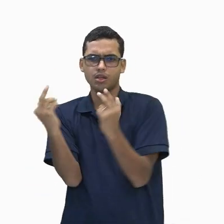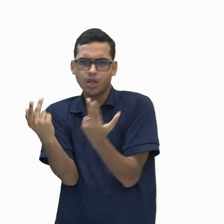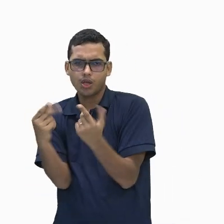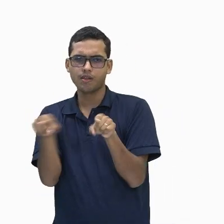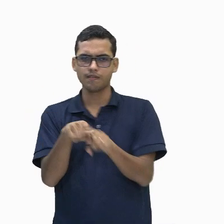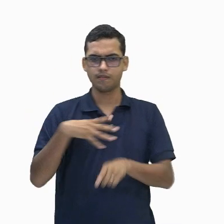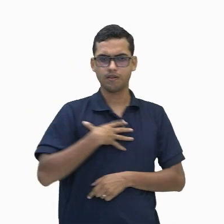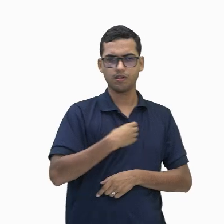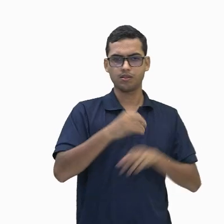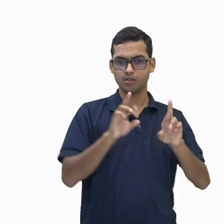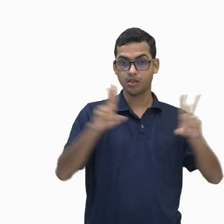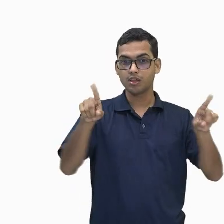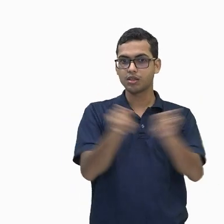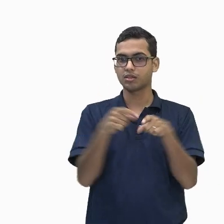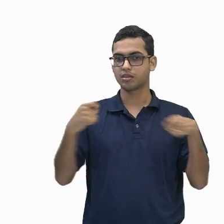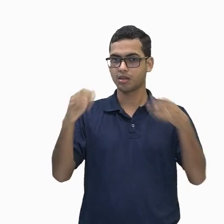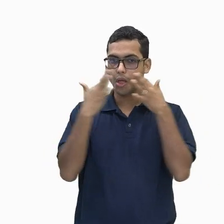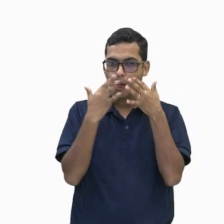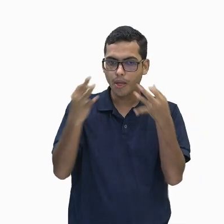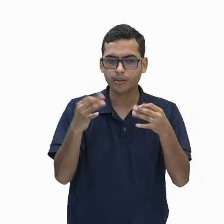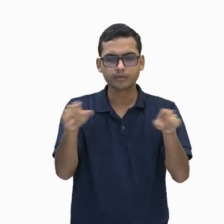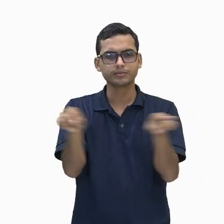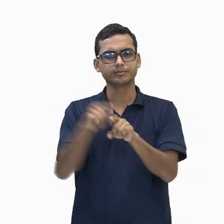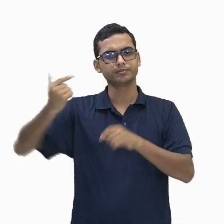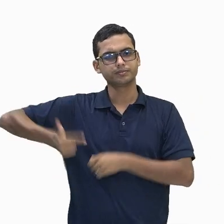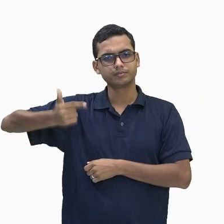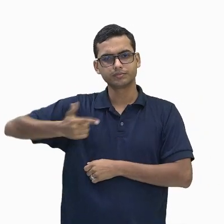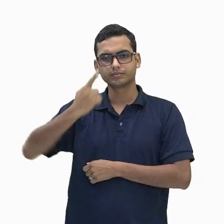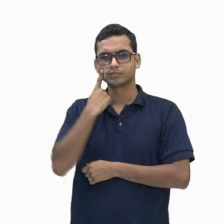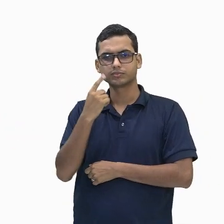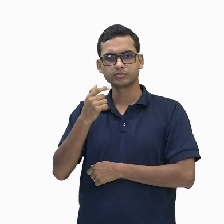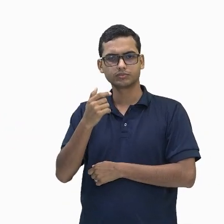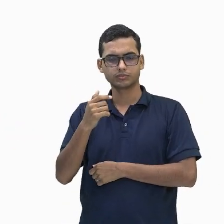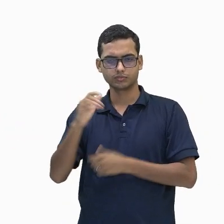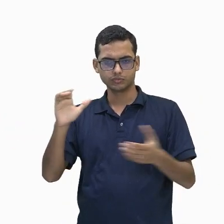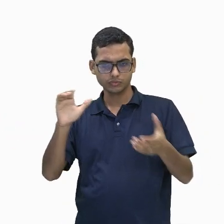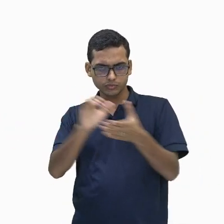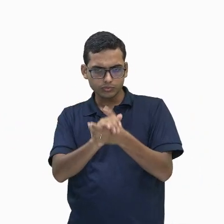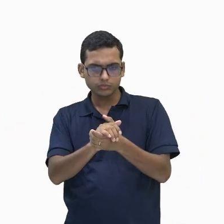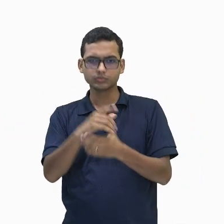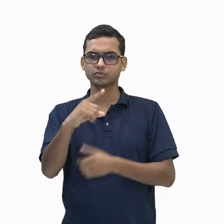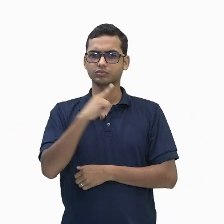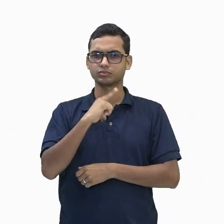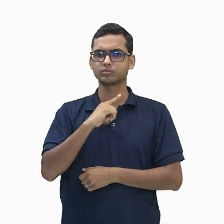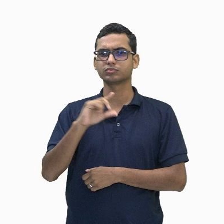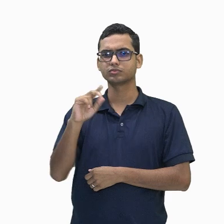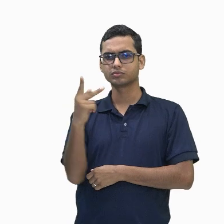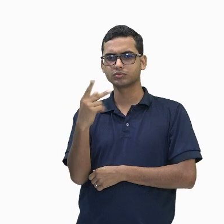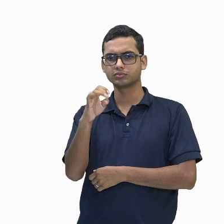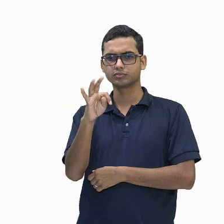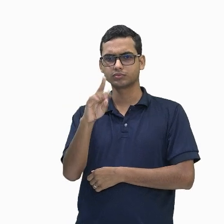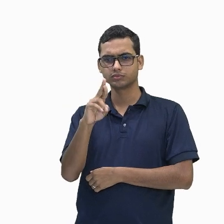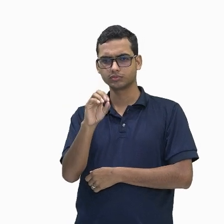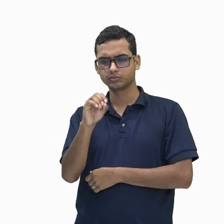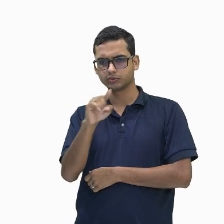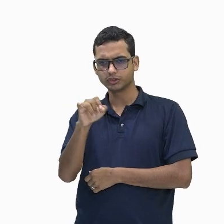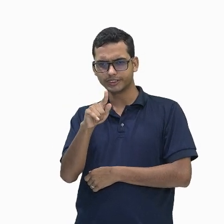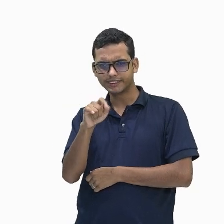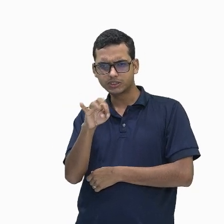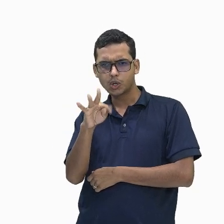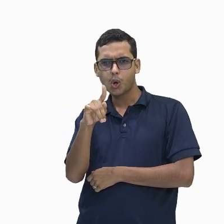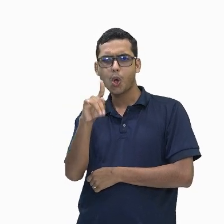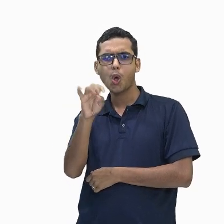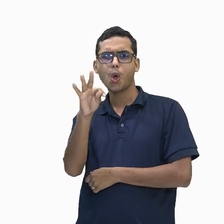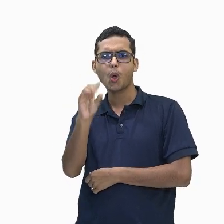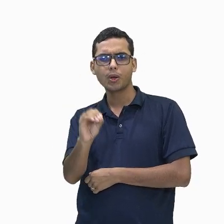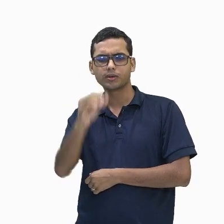heredograma. Segundo, provavelmente, se esse casal ele é igual entre si e o filho é diferente, então esse casal,